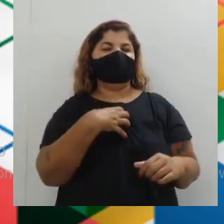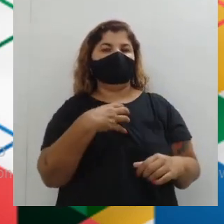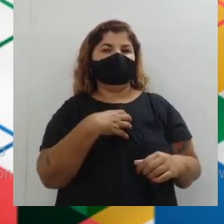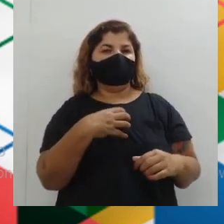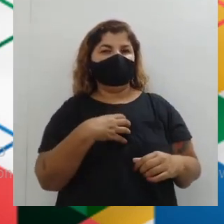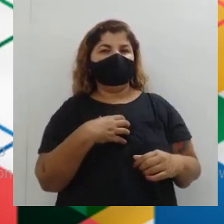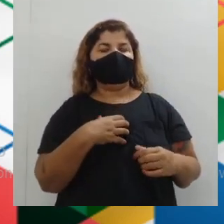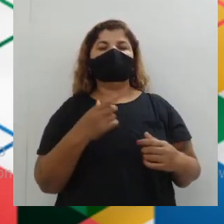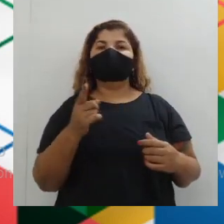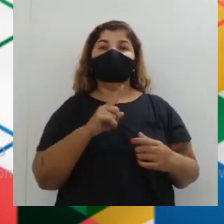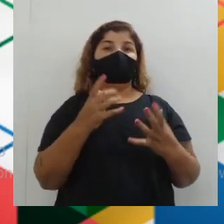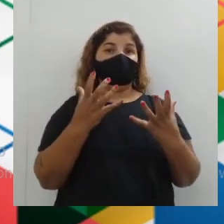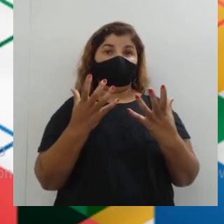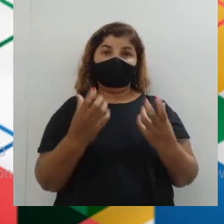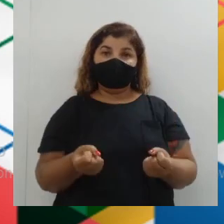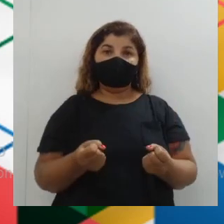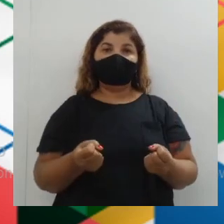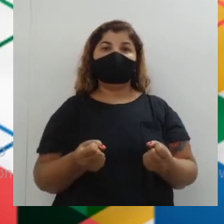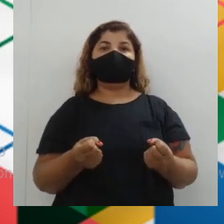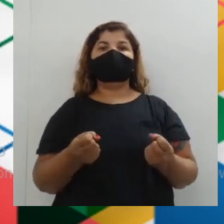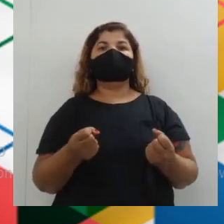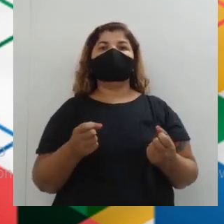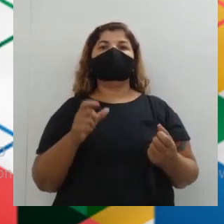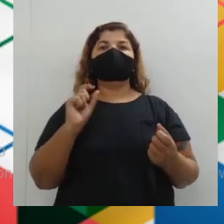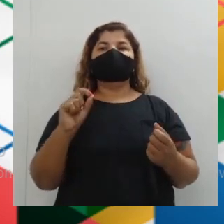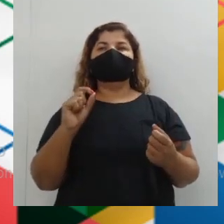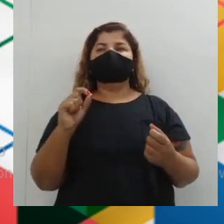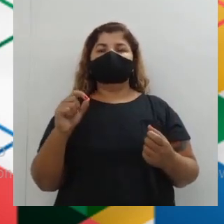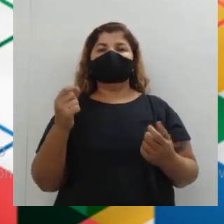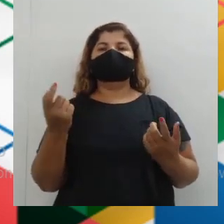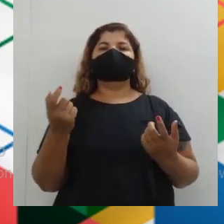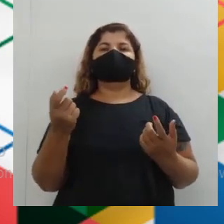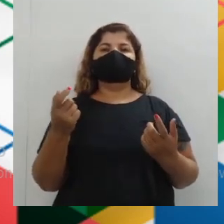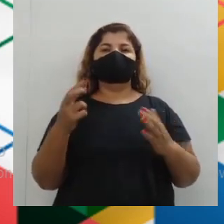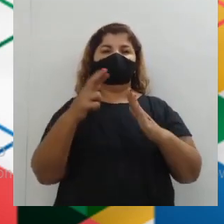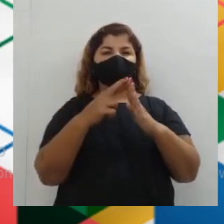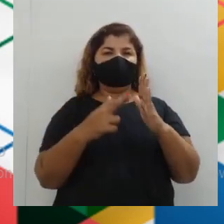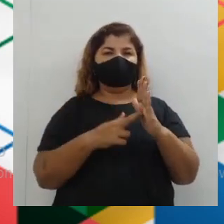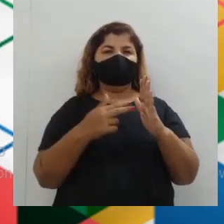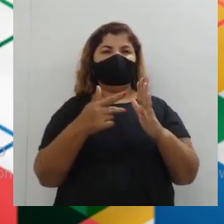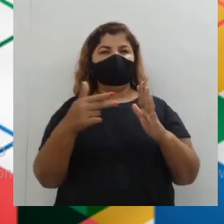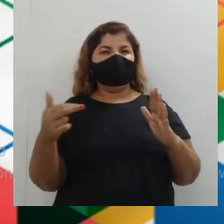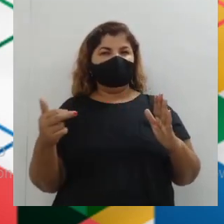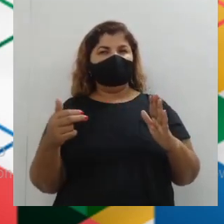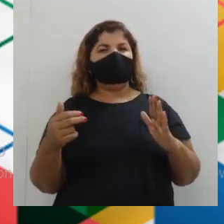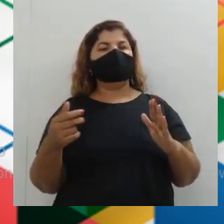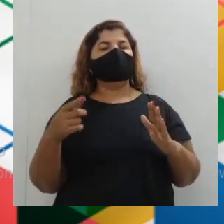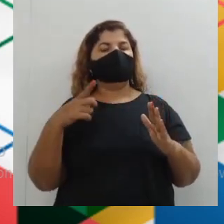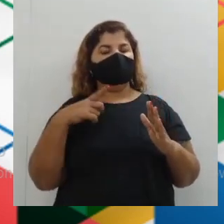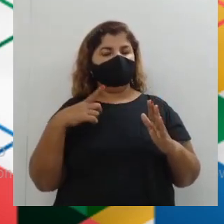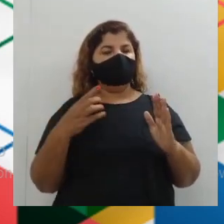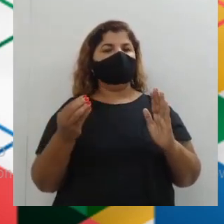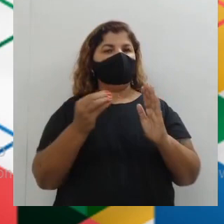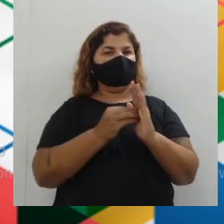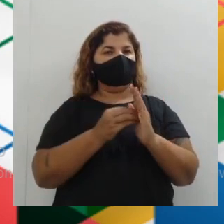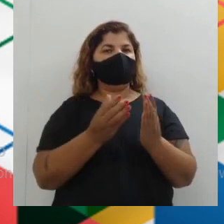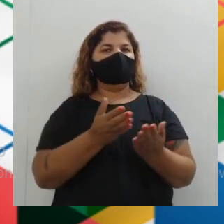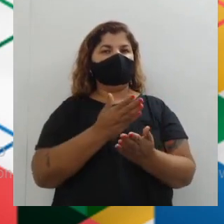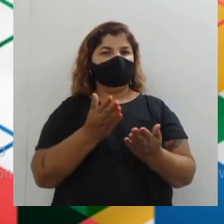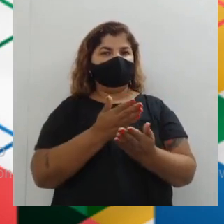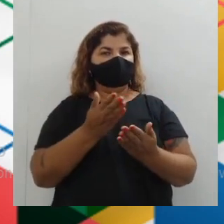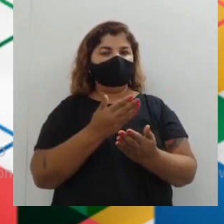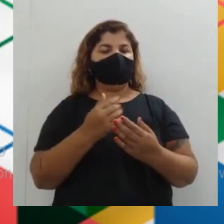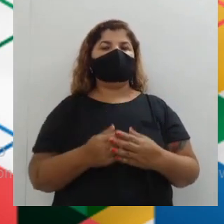de não aceitação do que é estabelecido é uma constante na obra dele. Aí eu quero trazer